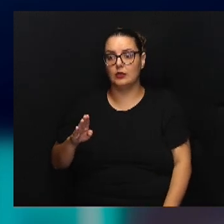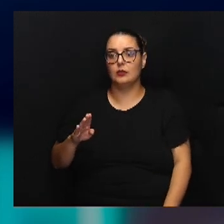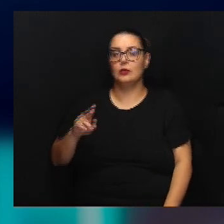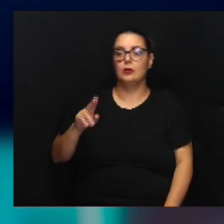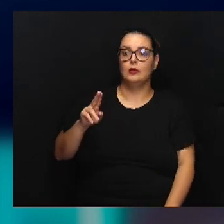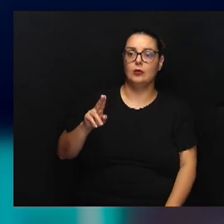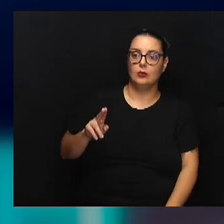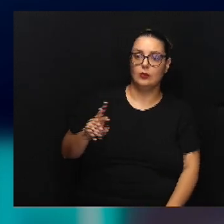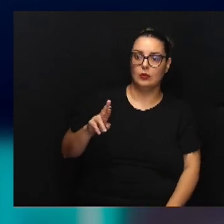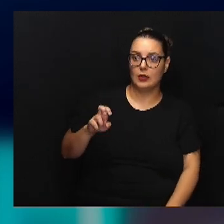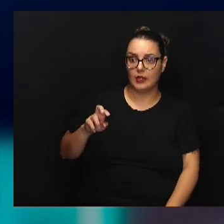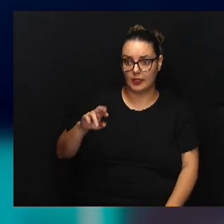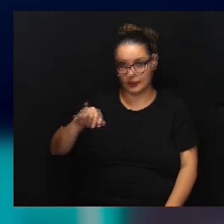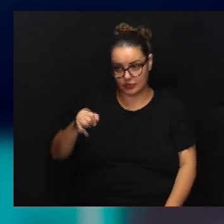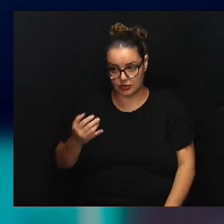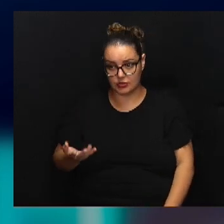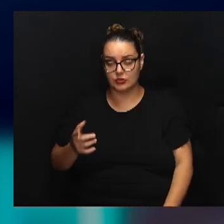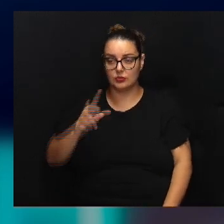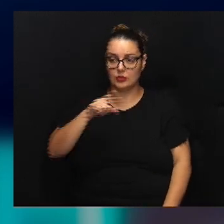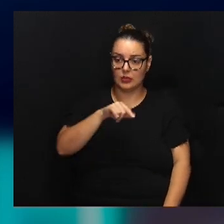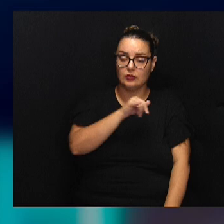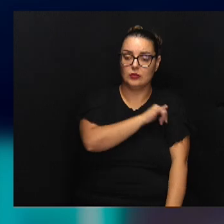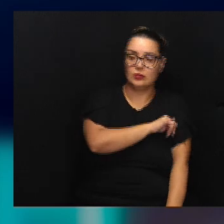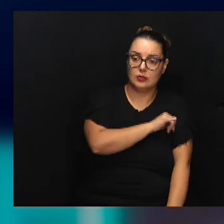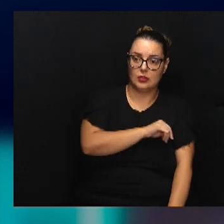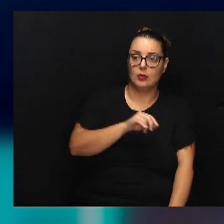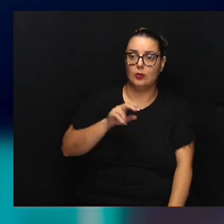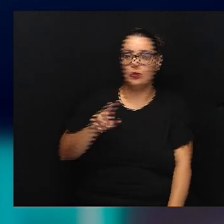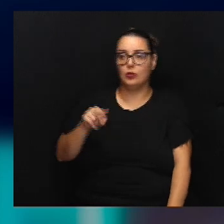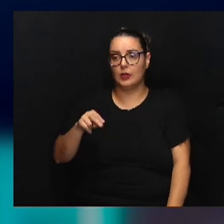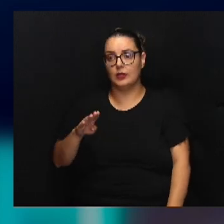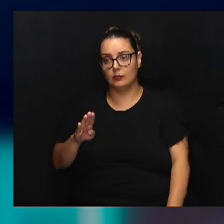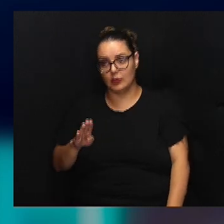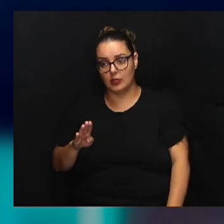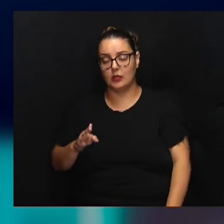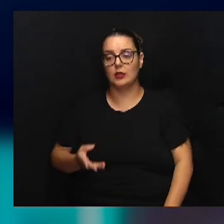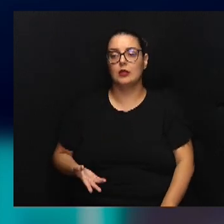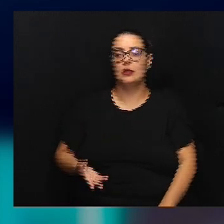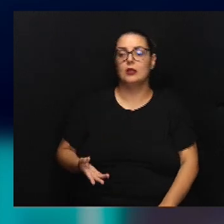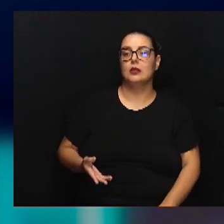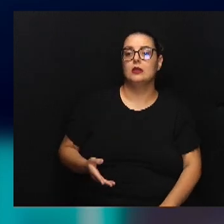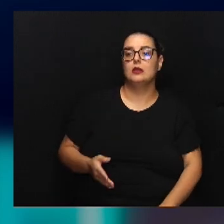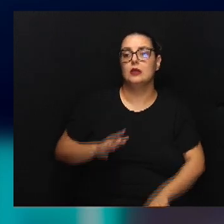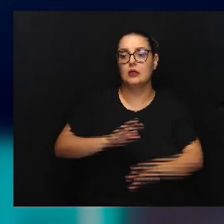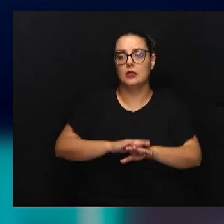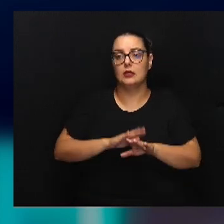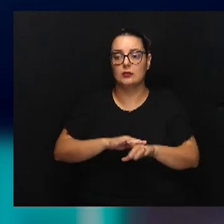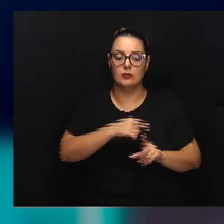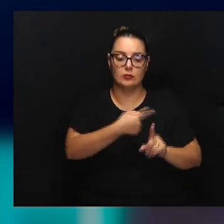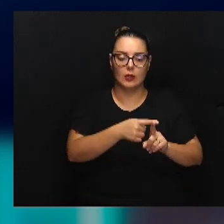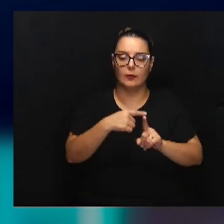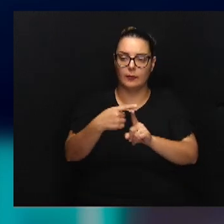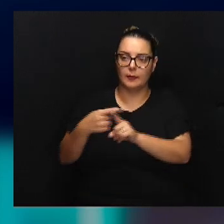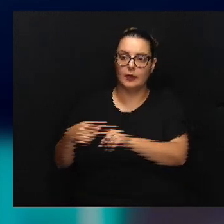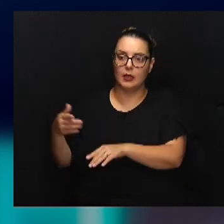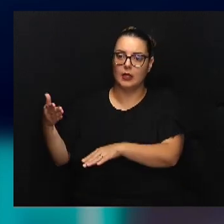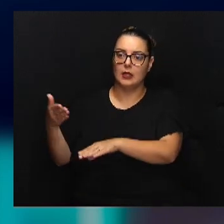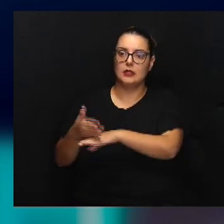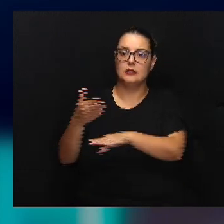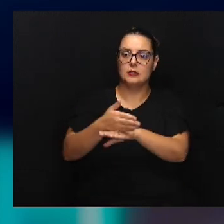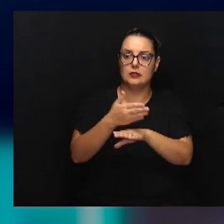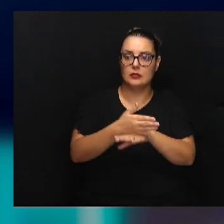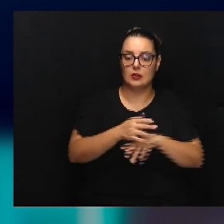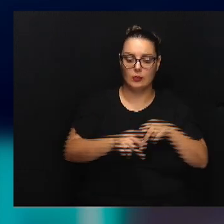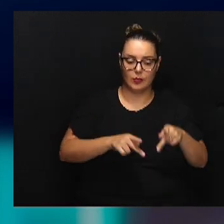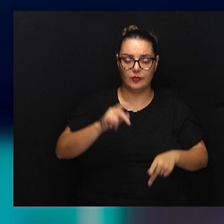Rio, depois o NB, e aí nós criamos um programa de ações afirmativas de acesso a pessoas negras,